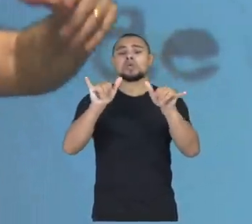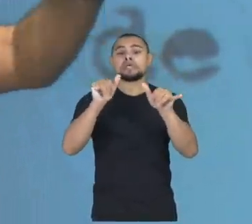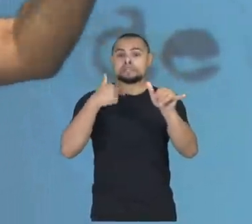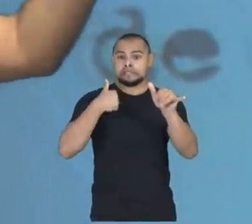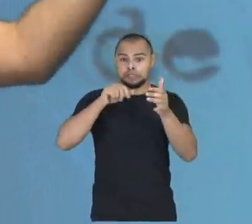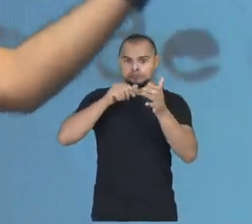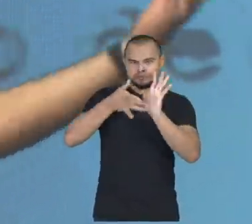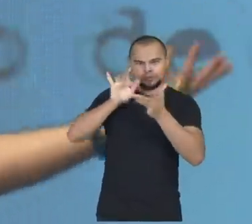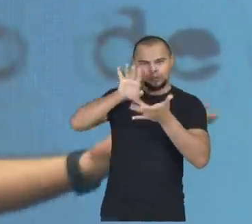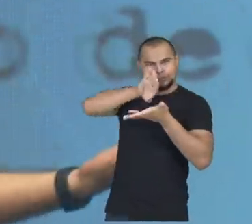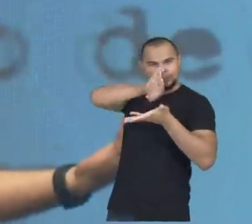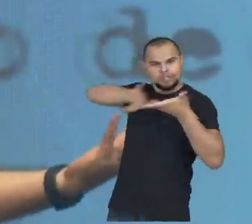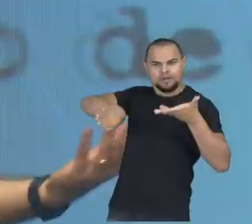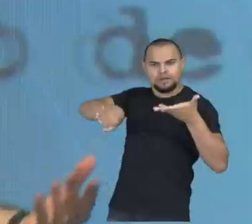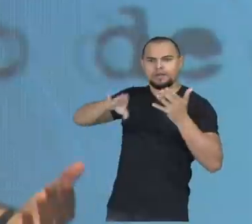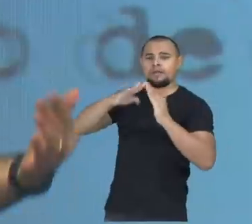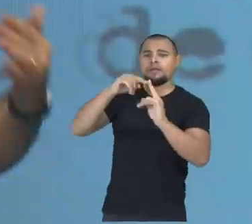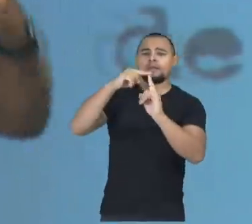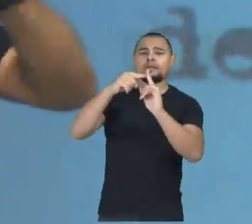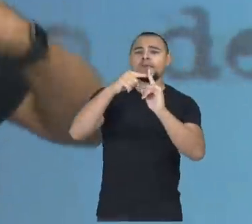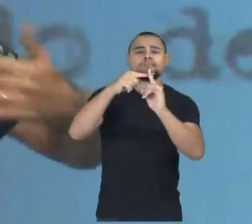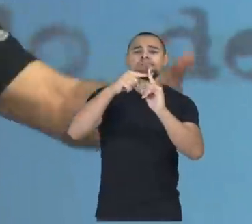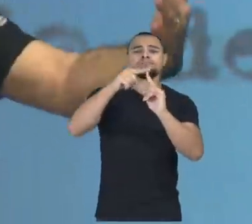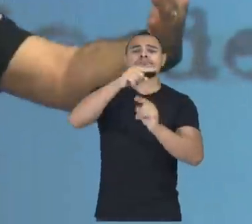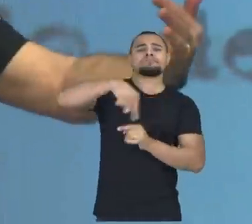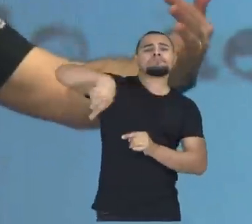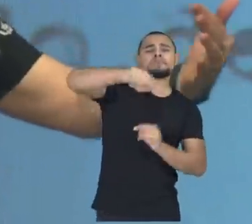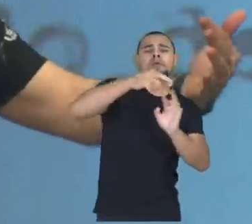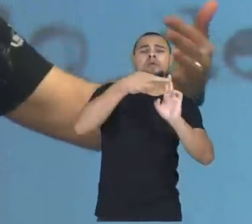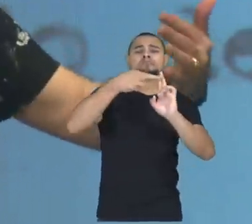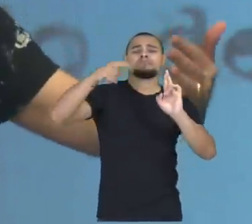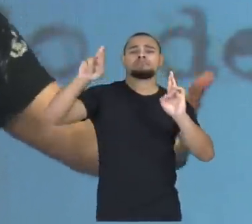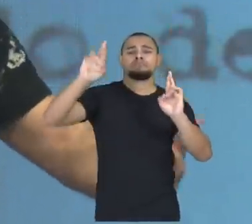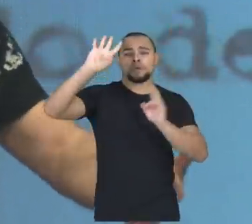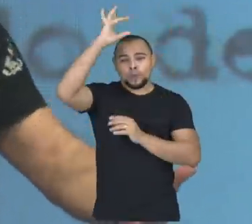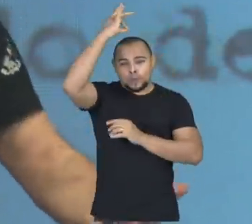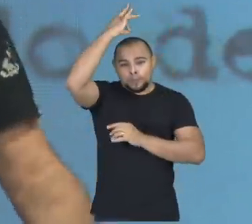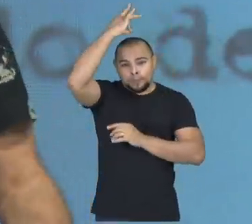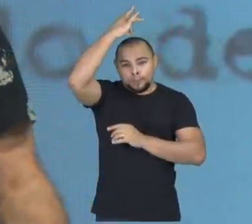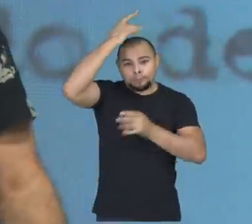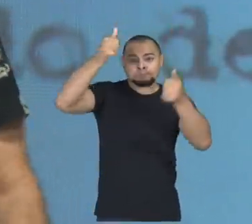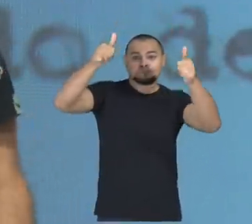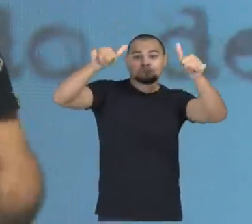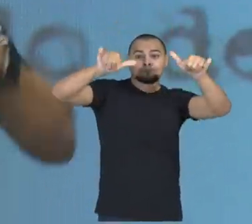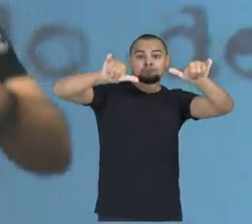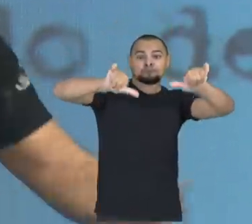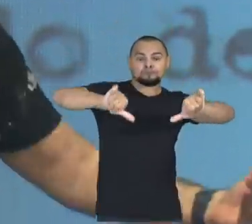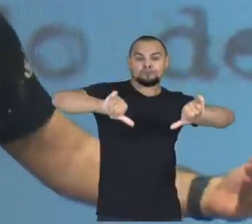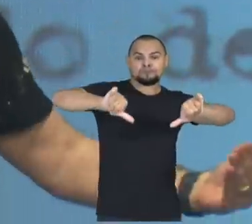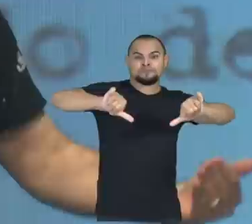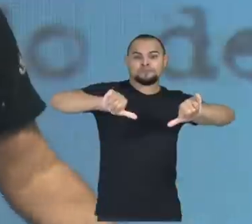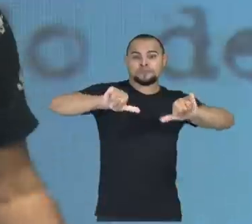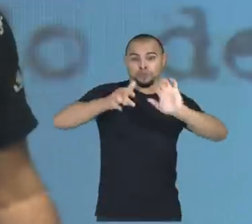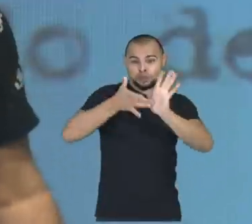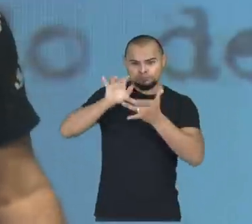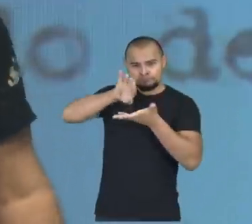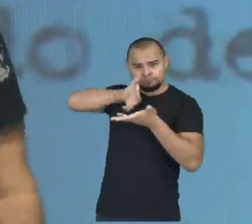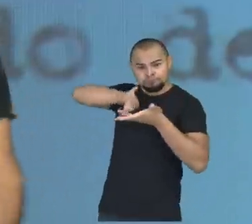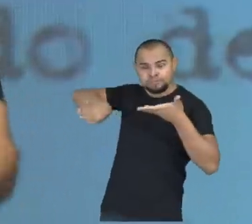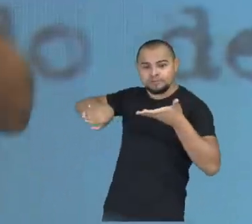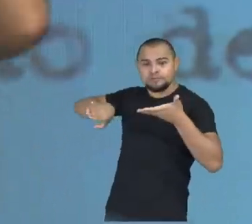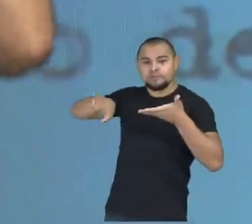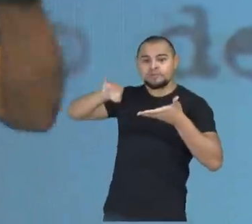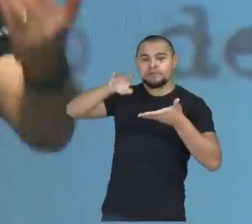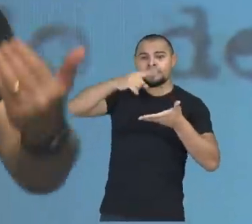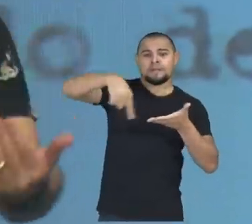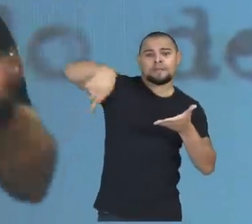lugar tradicionalmente religioso, mas morto espiritualmente também. Se tirar Jesus é o Cristo, Filho de Deus